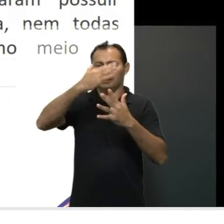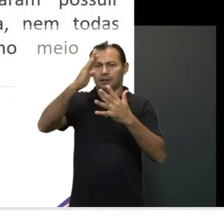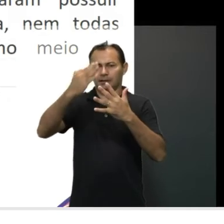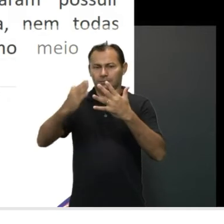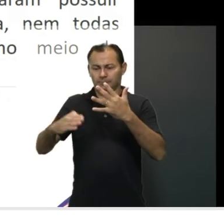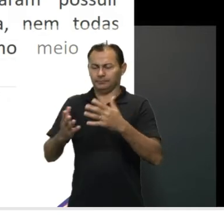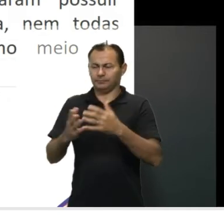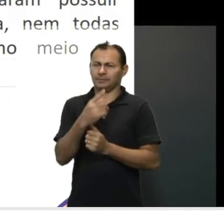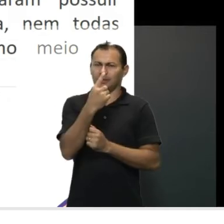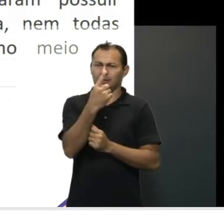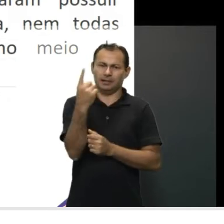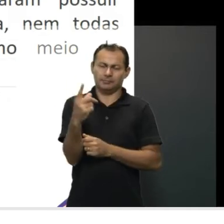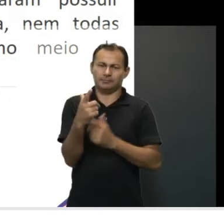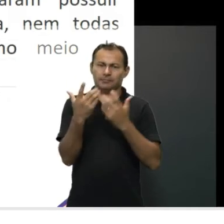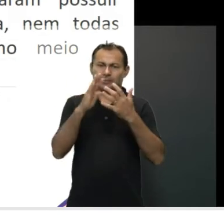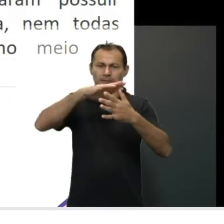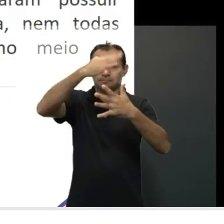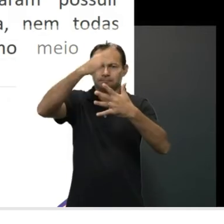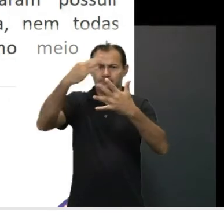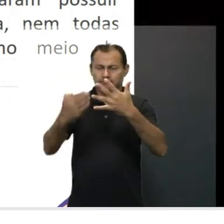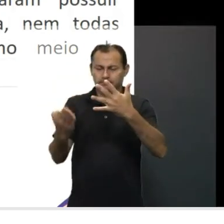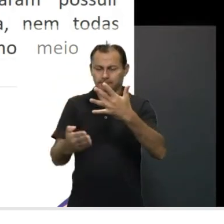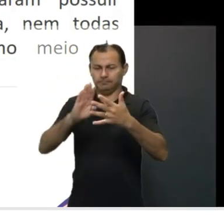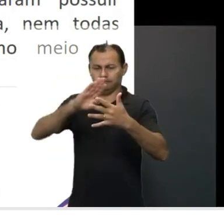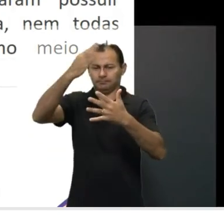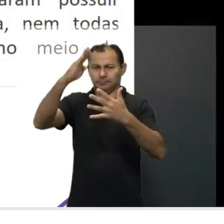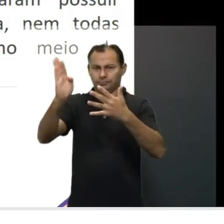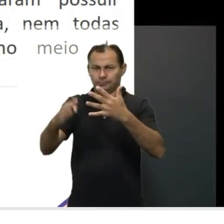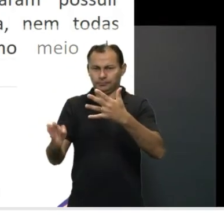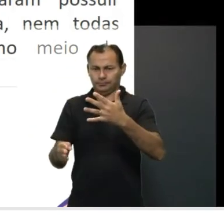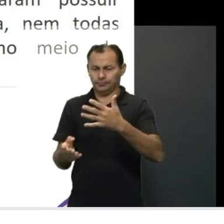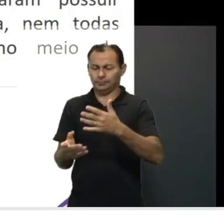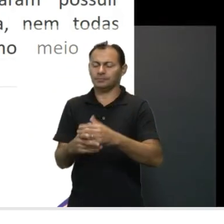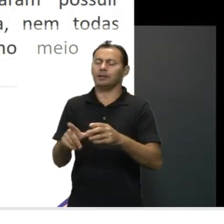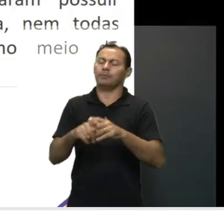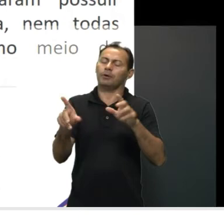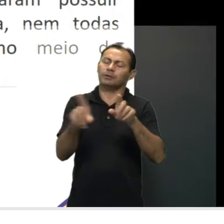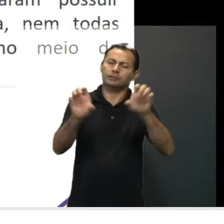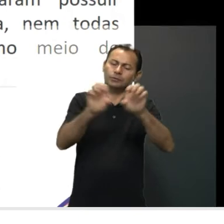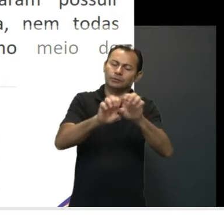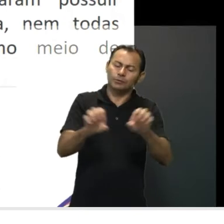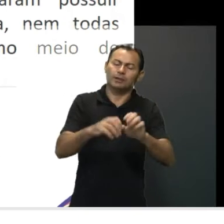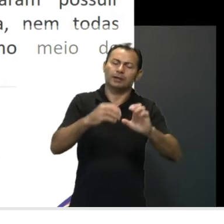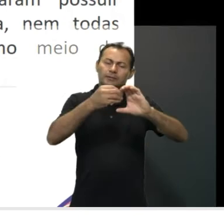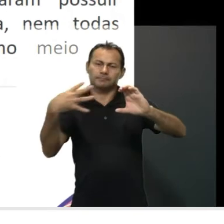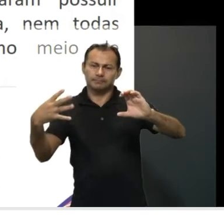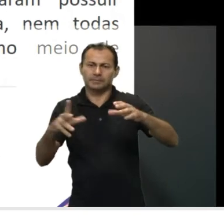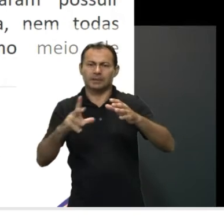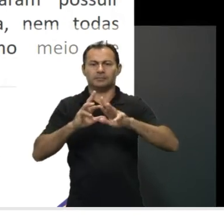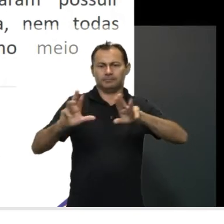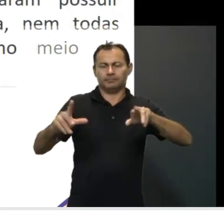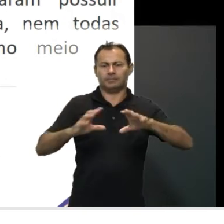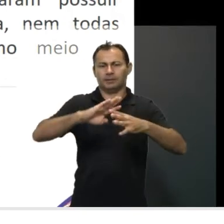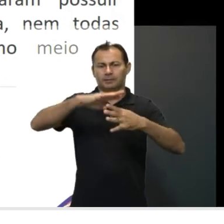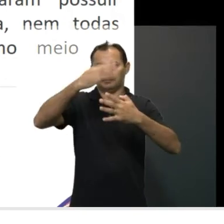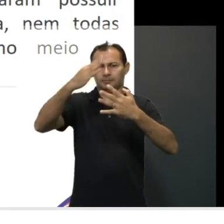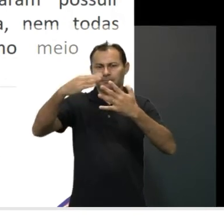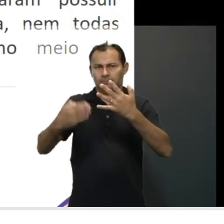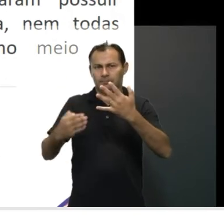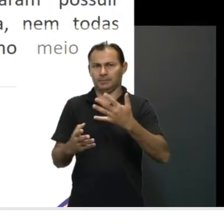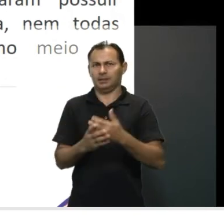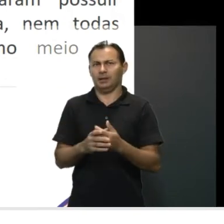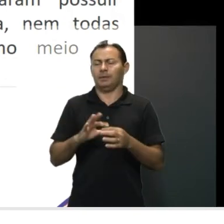sinais, cada língua de sinais no seu país tem a sua própria estrutura, a sua própria características, elas são diferentes. Então, línguas de sinais, um modo um